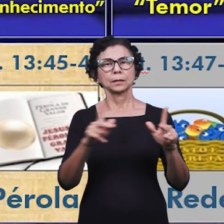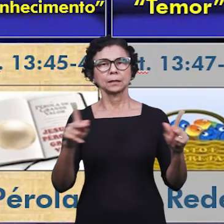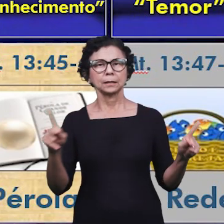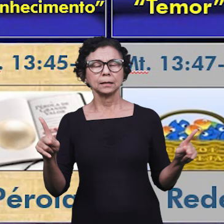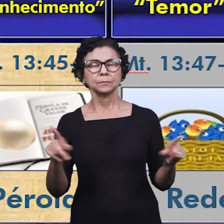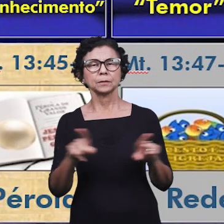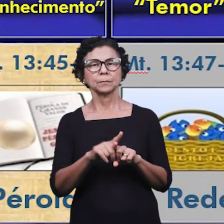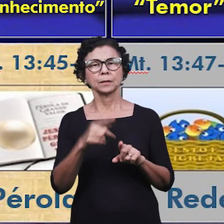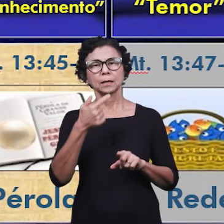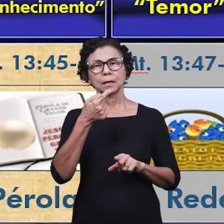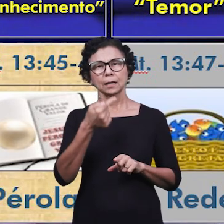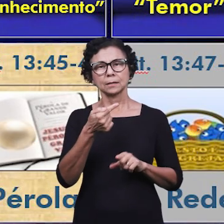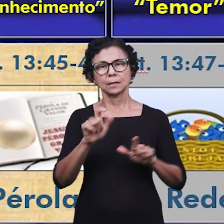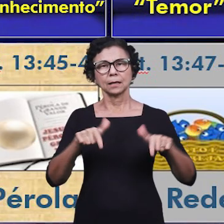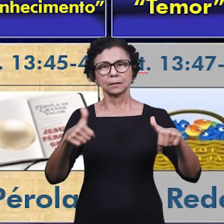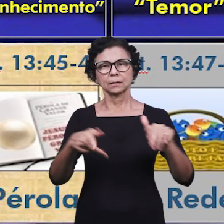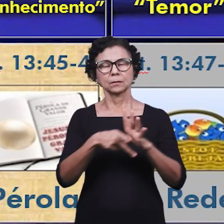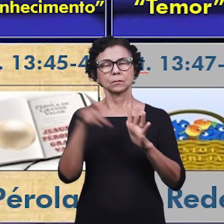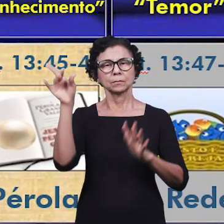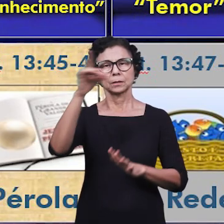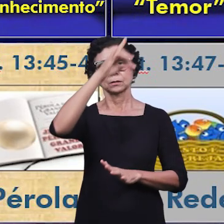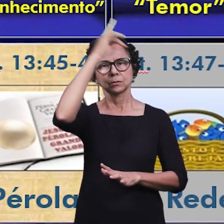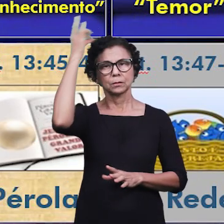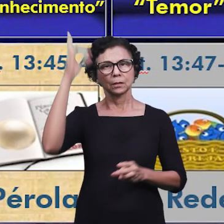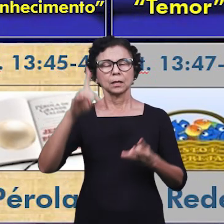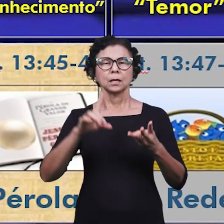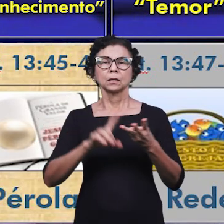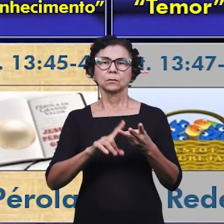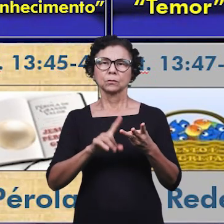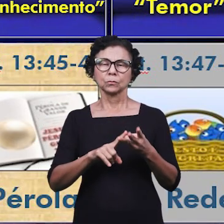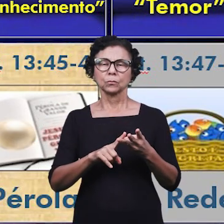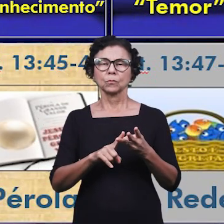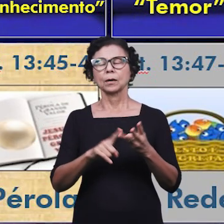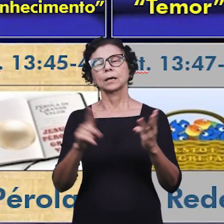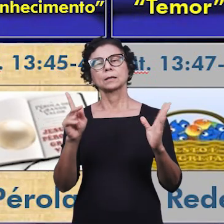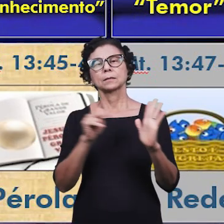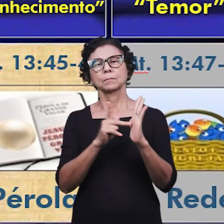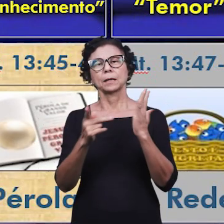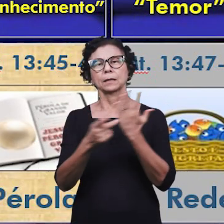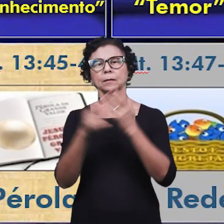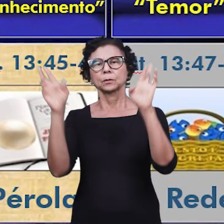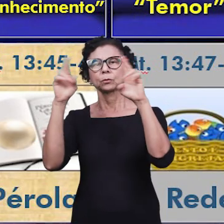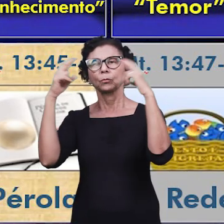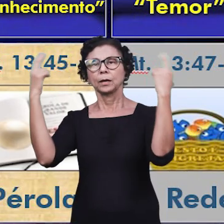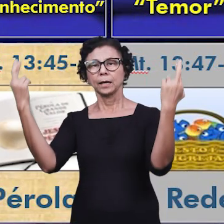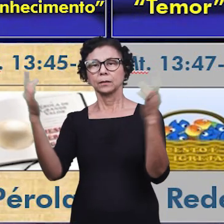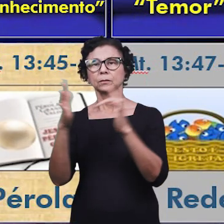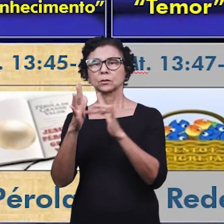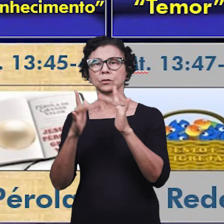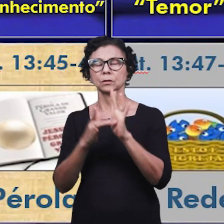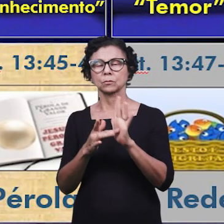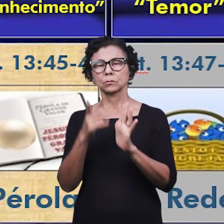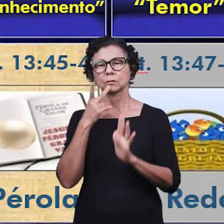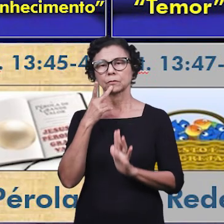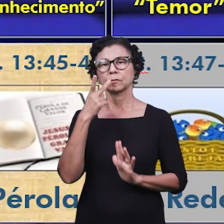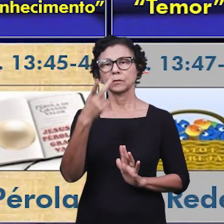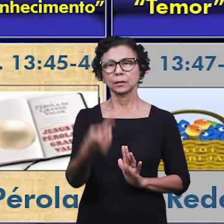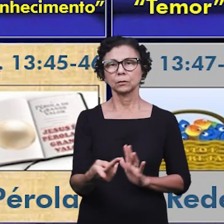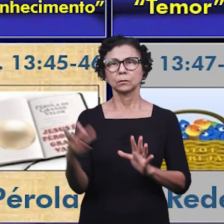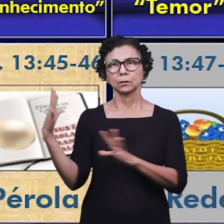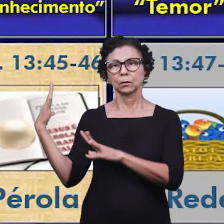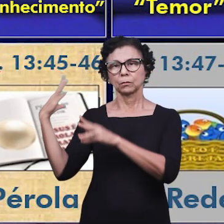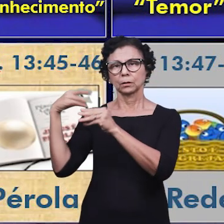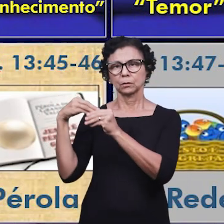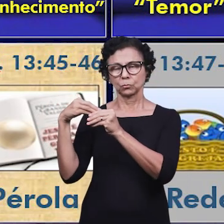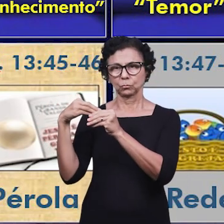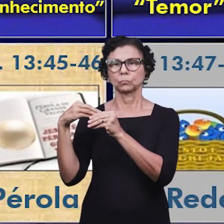7 operações do Espírito de Deus, com as 7 parábolas do reino que foram proferidas pelo Senhor Jesus. Isso aí é um quadro